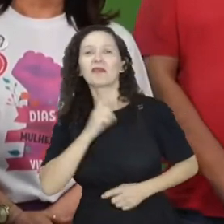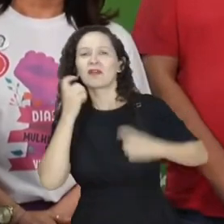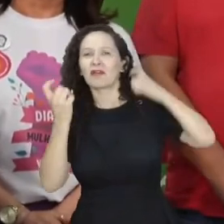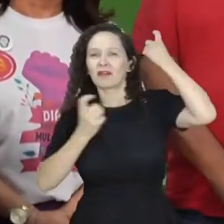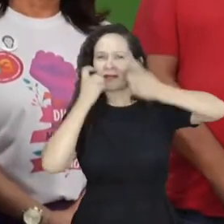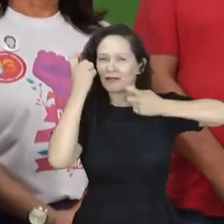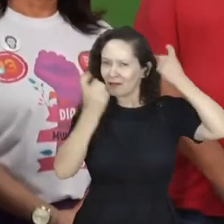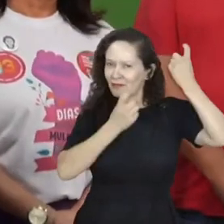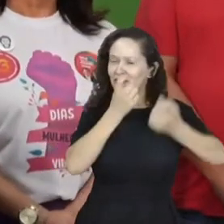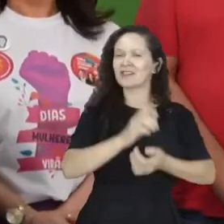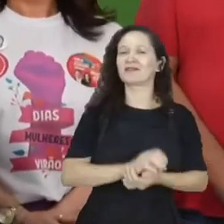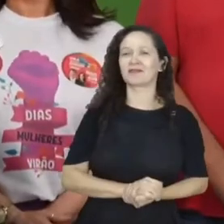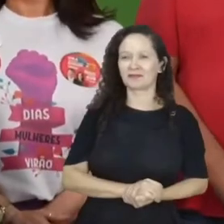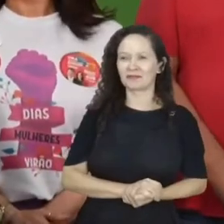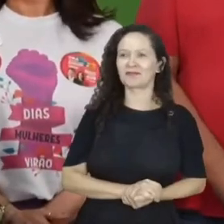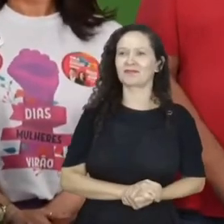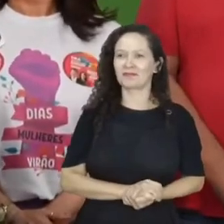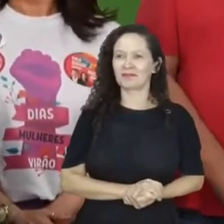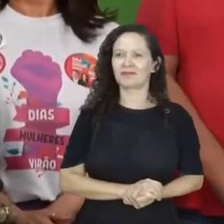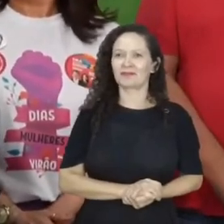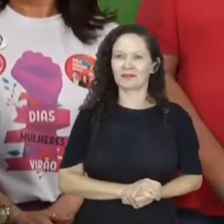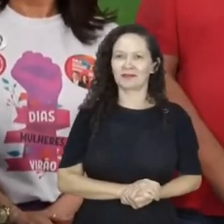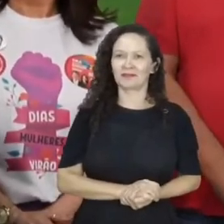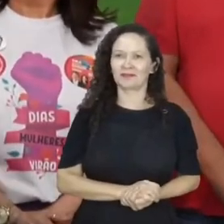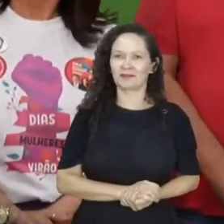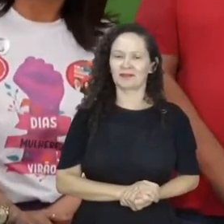Sabe isso? Por favor, caiado.